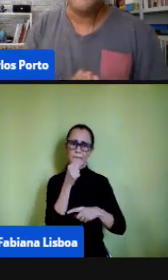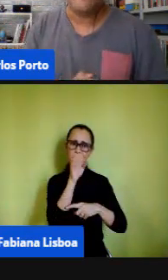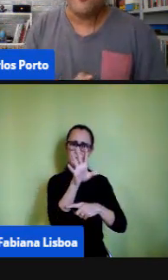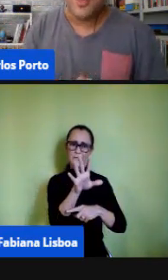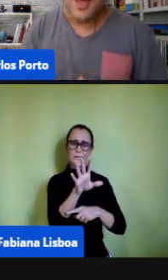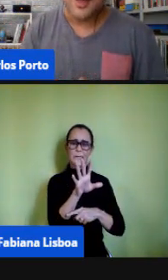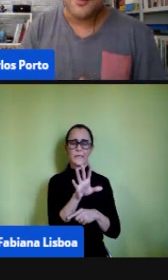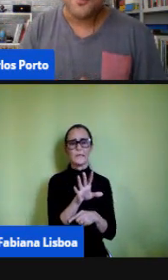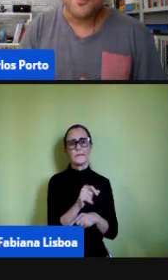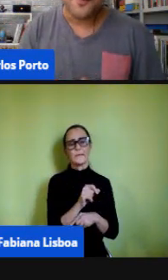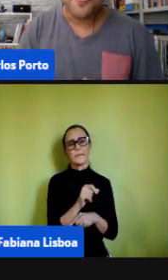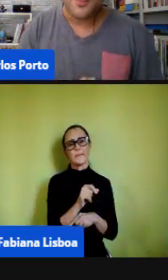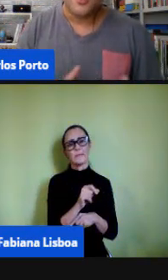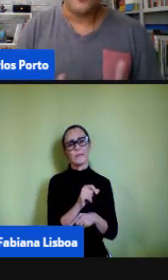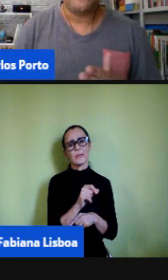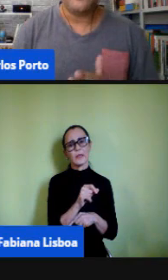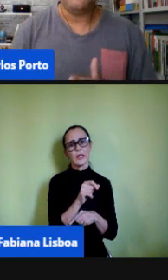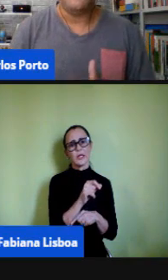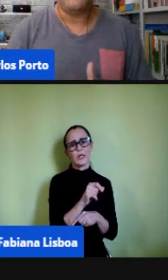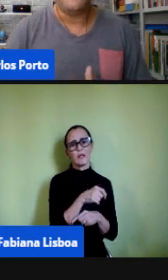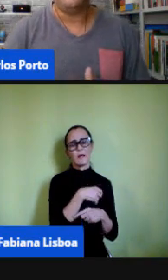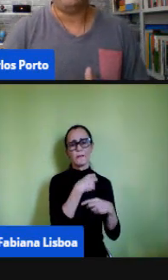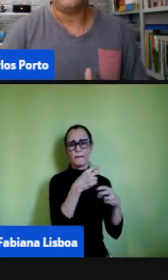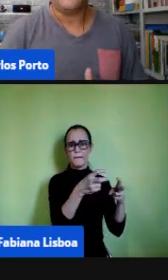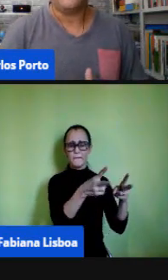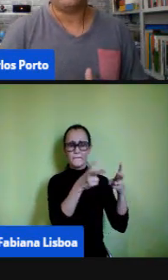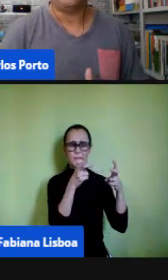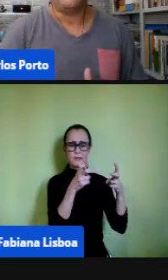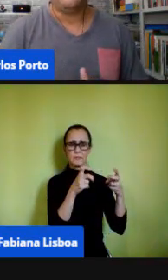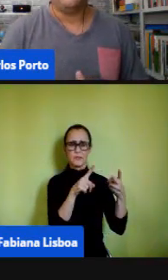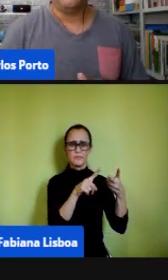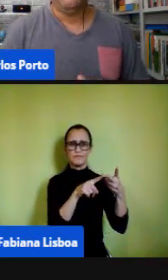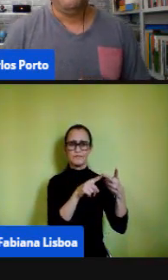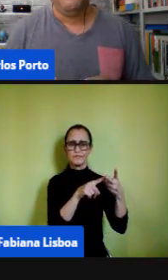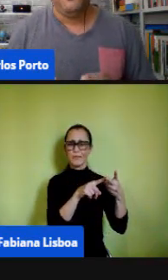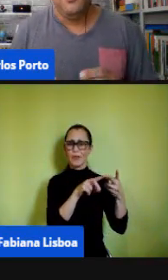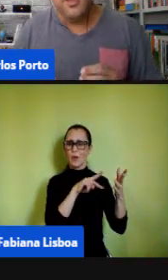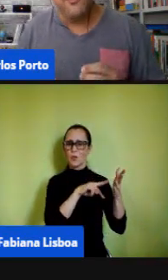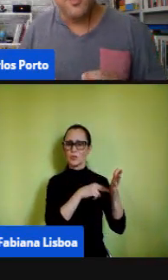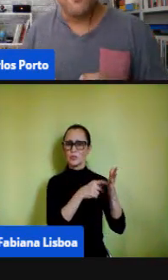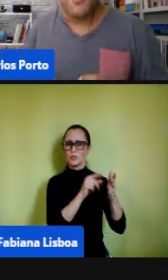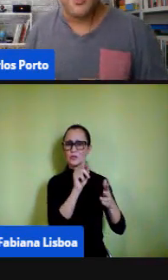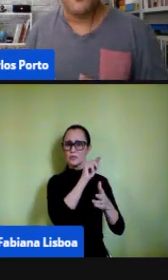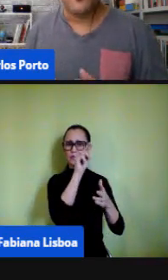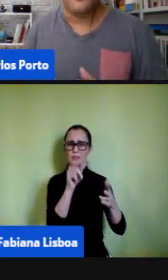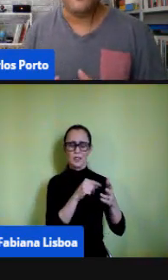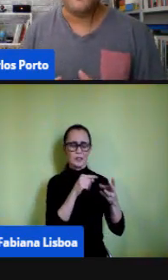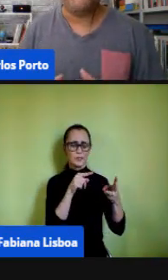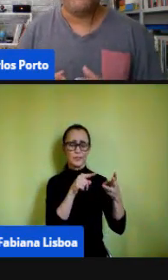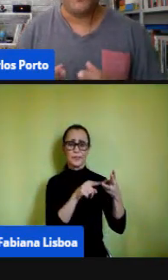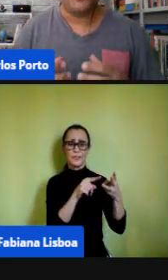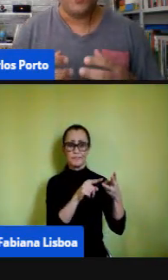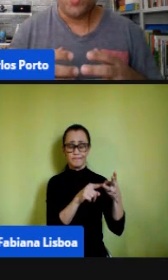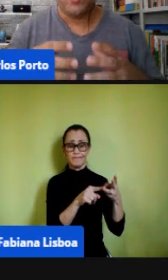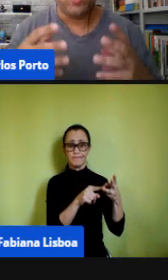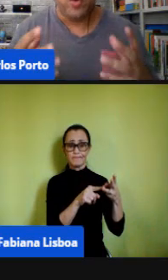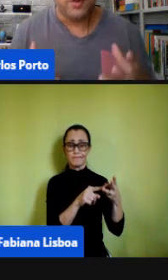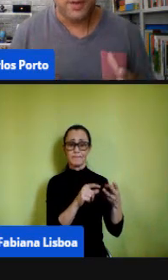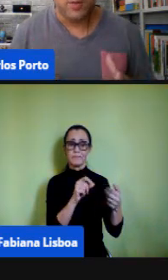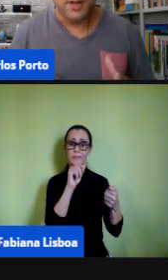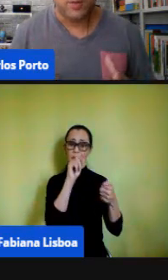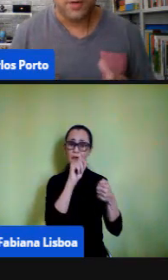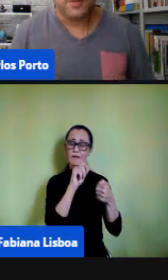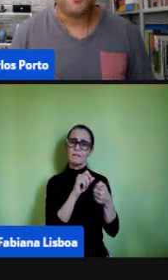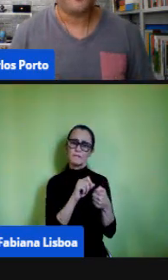que identificar, nós temos que significar, e vem uma palavra conhecida por todos